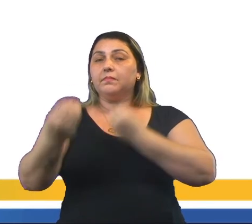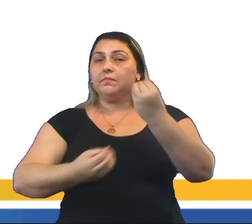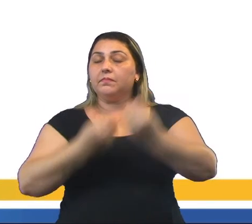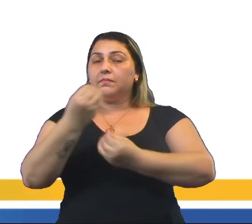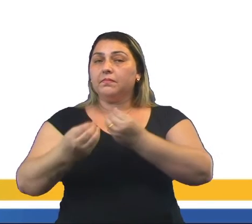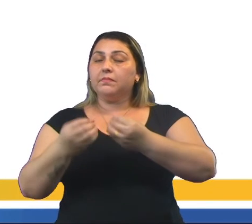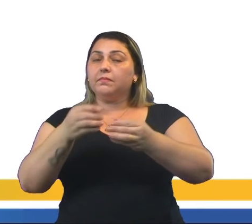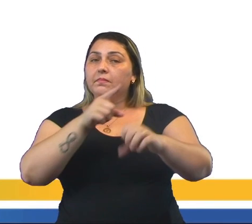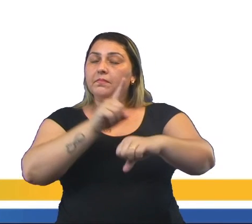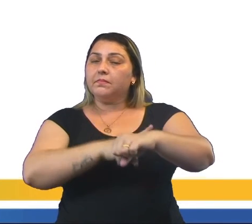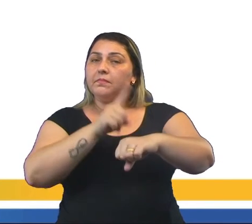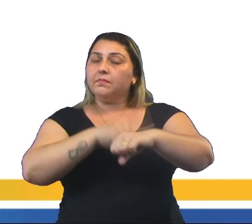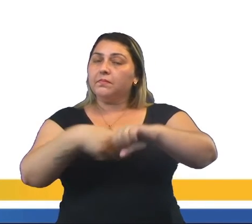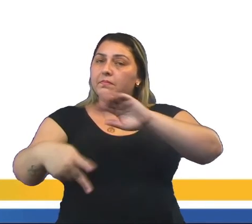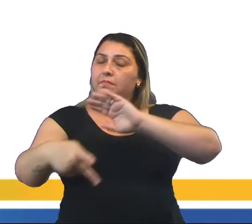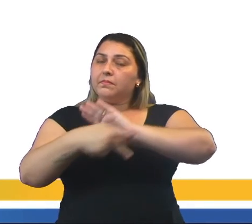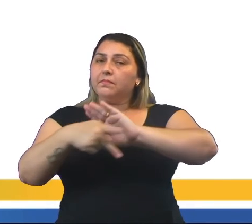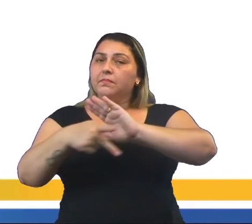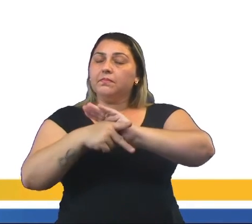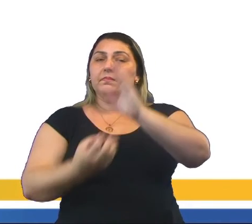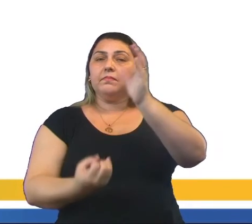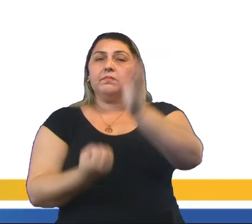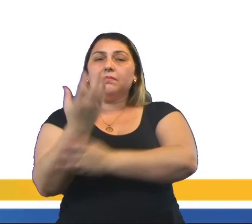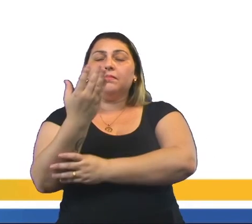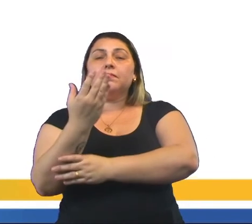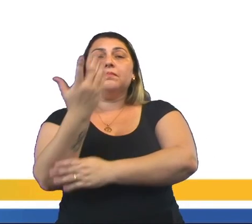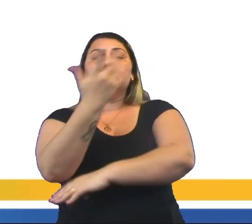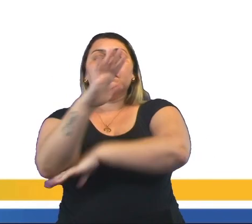uma época propícia ao aparecimento de